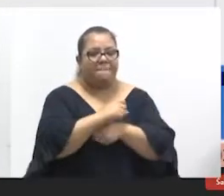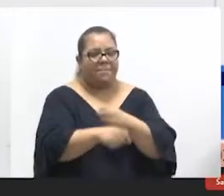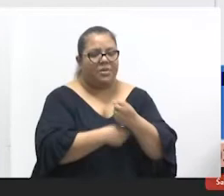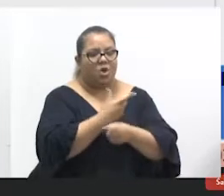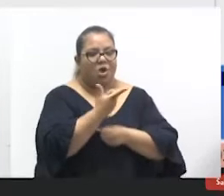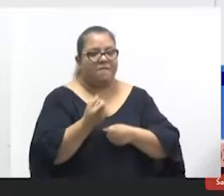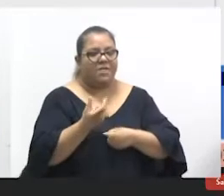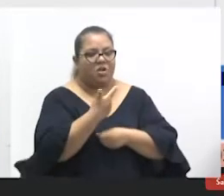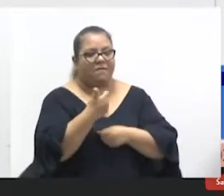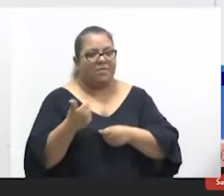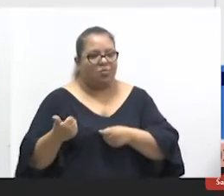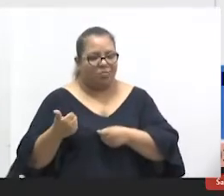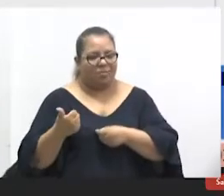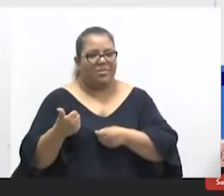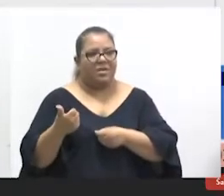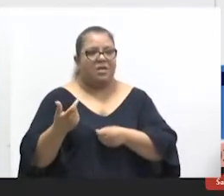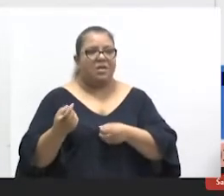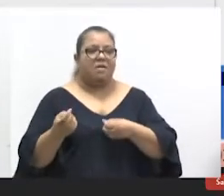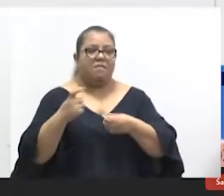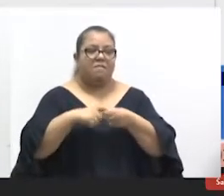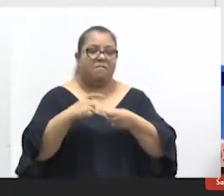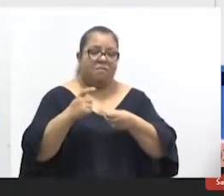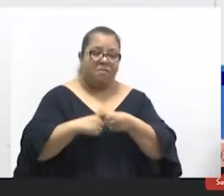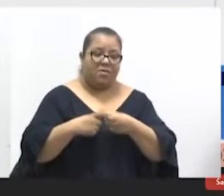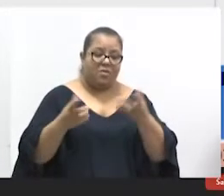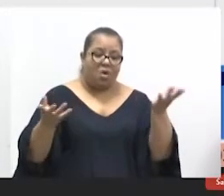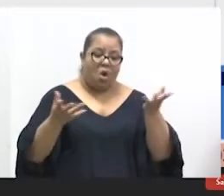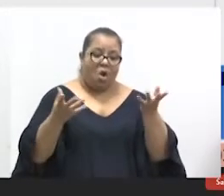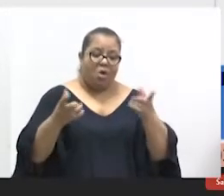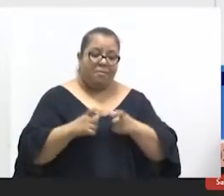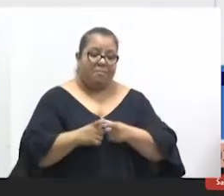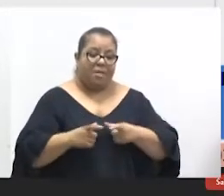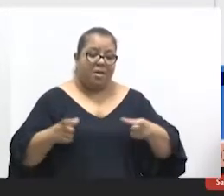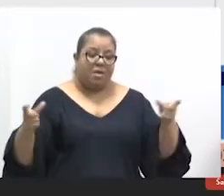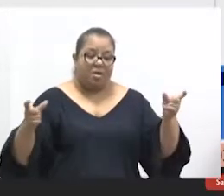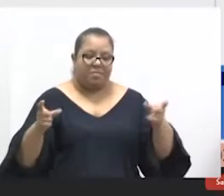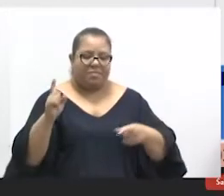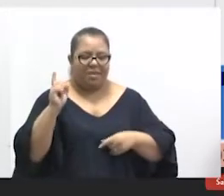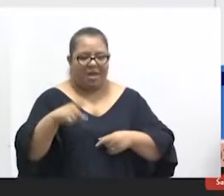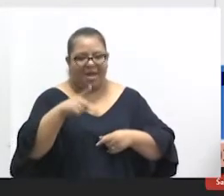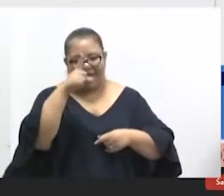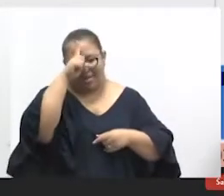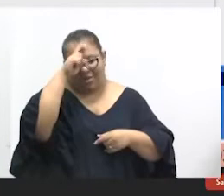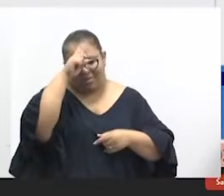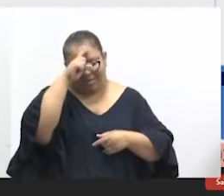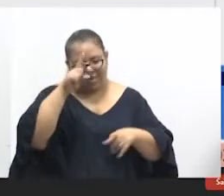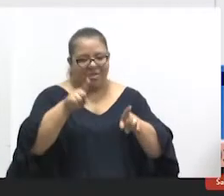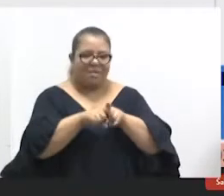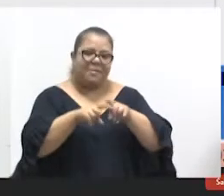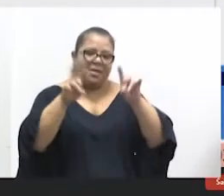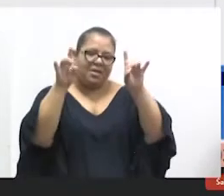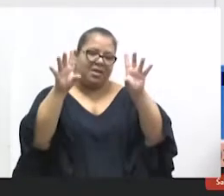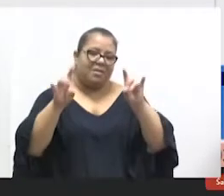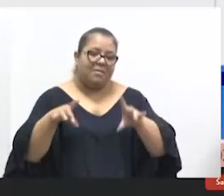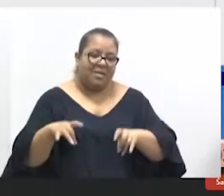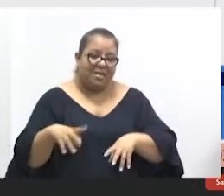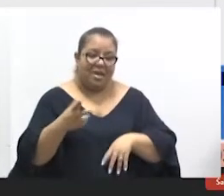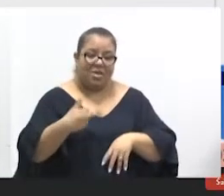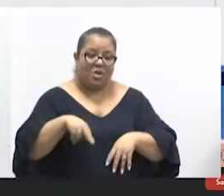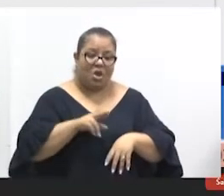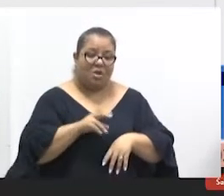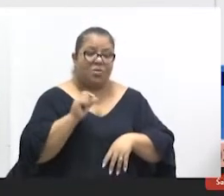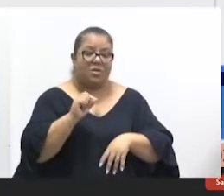percebe uma retomada, né, num ritmo exponencial, que é quando os hospitais, e em especial os nossos hospitais